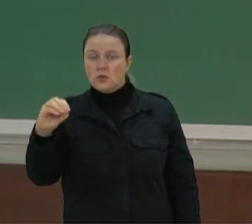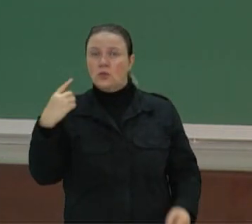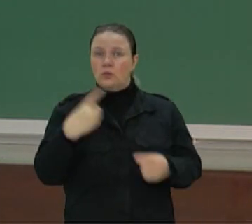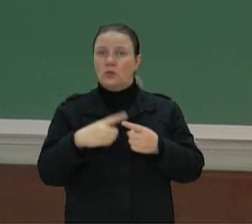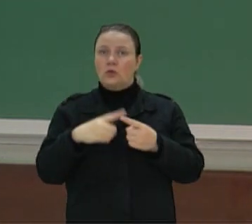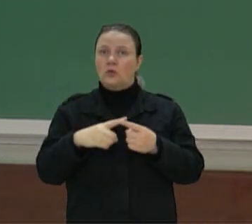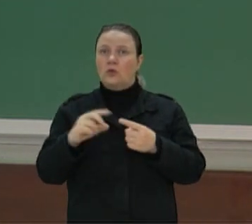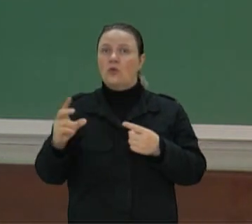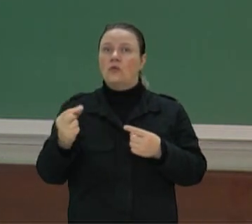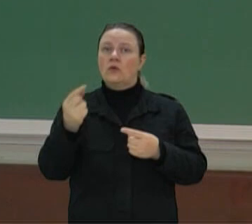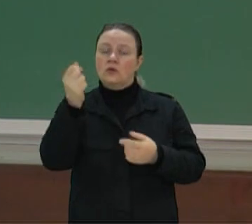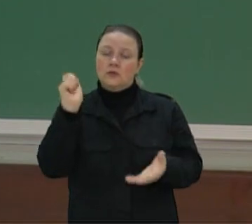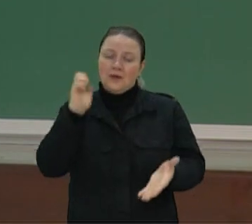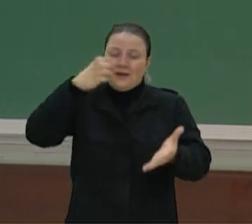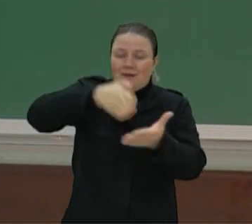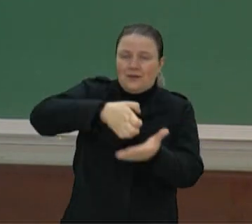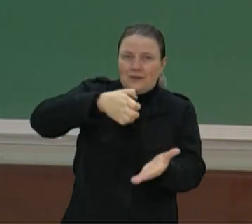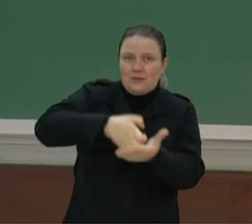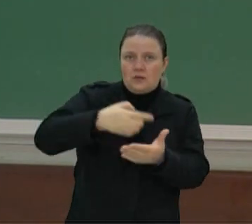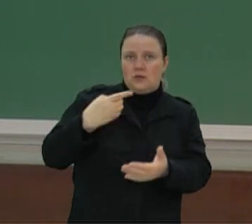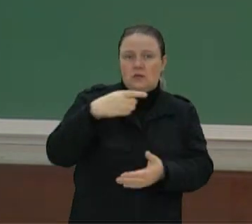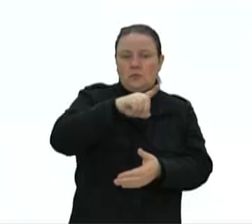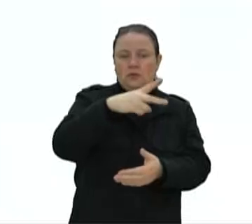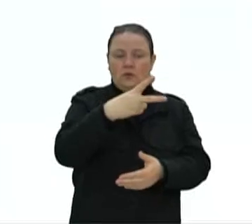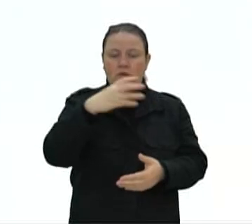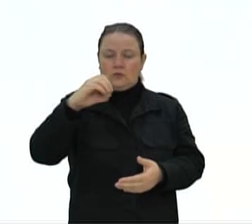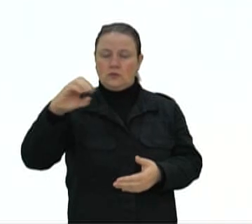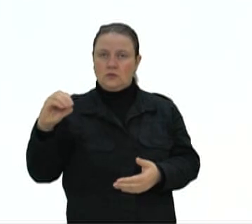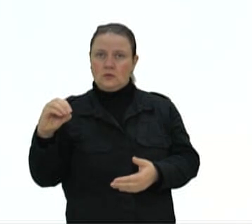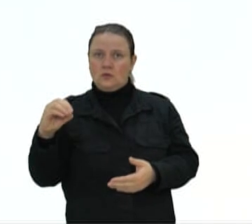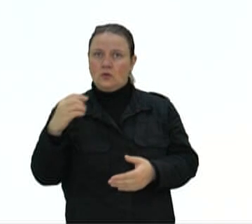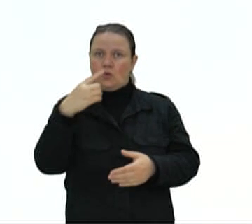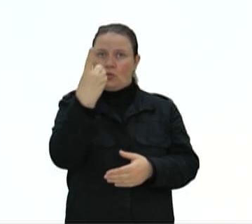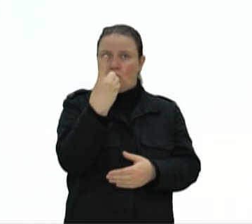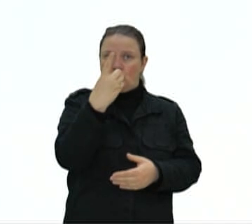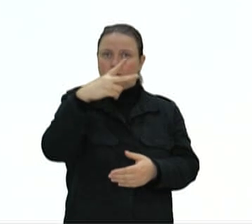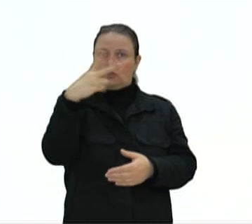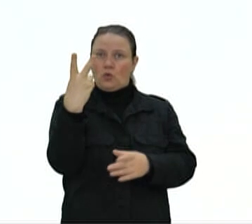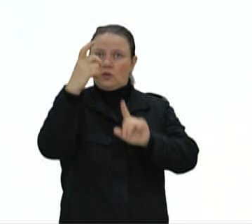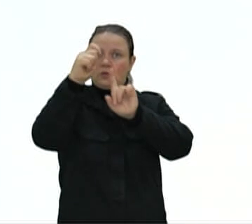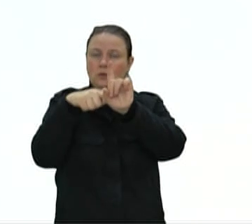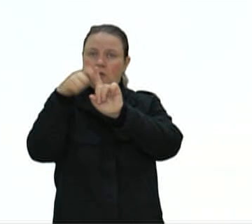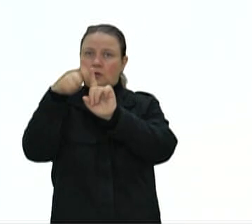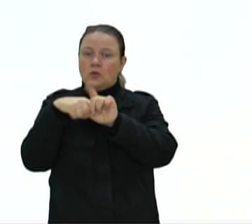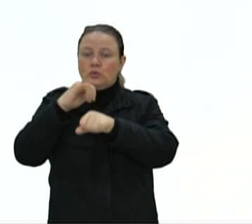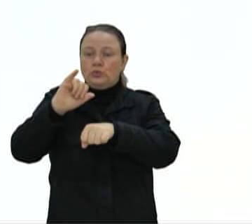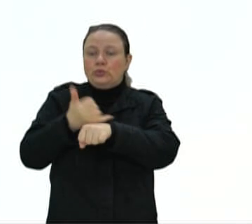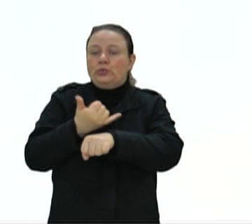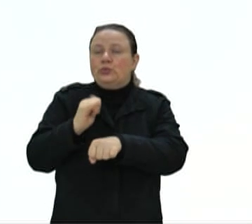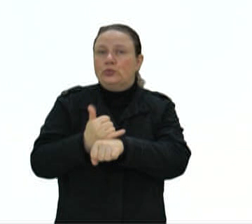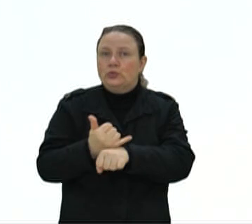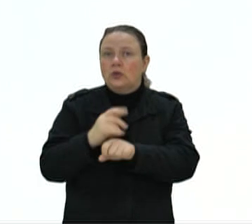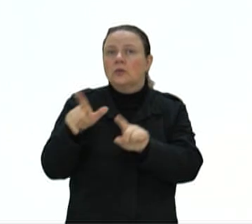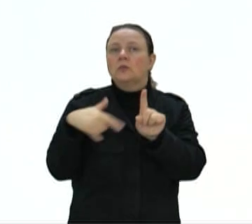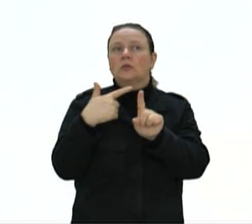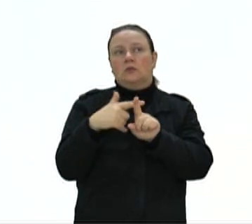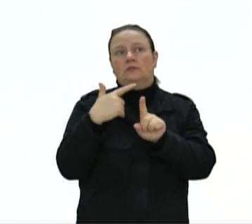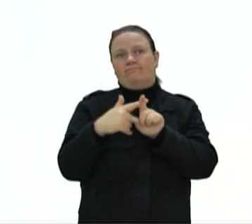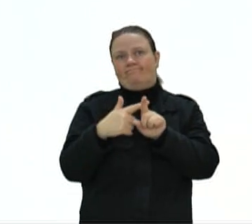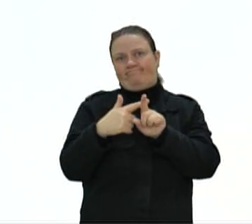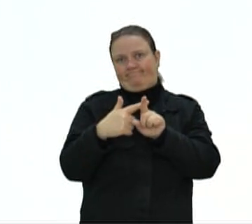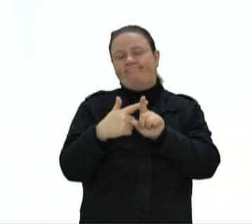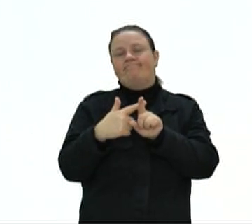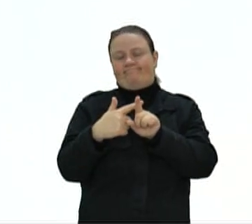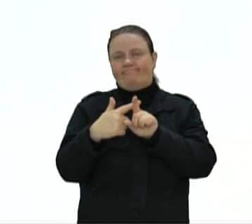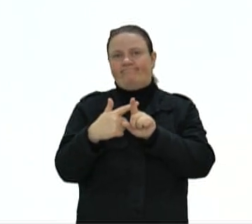vista é 1.200. Só que esses 2 meses vão ser cobrados juros. Juros de quanto? Desse saldo